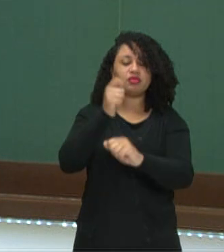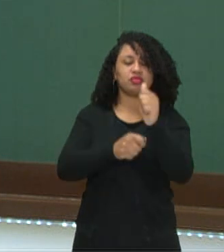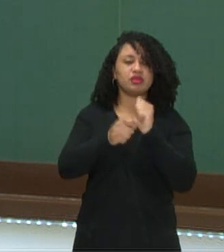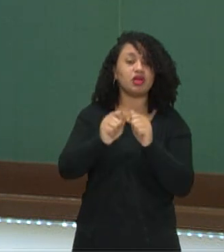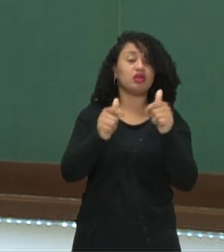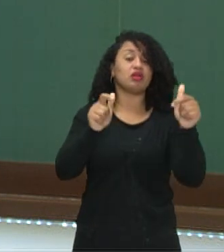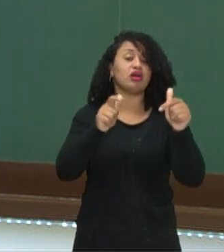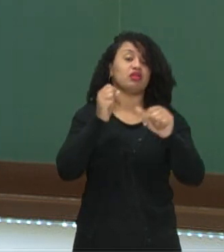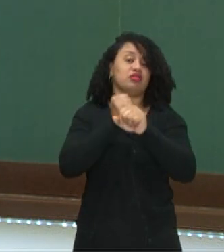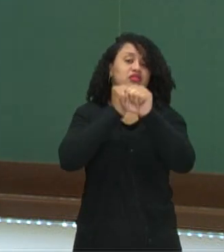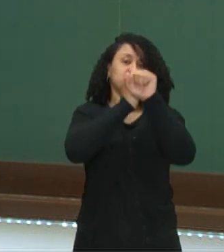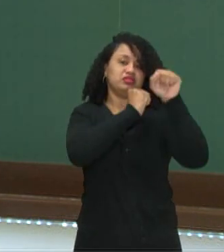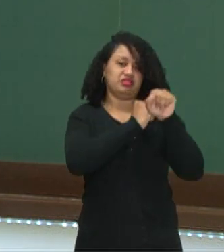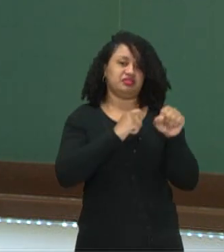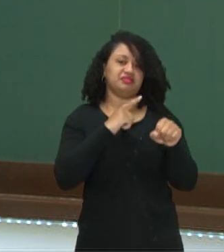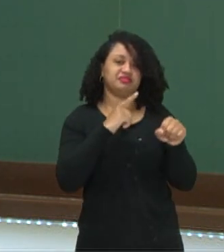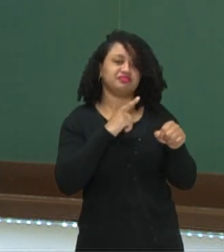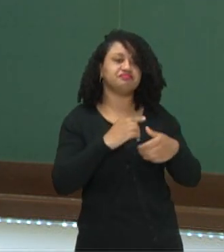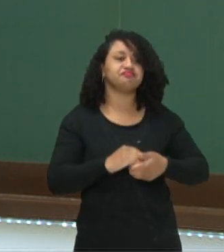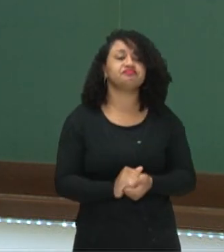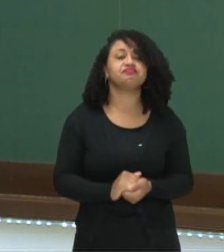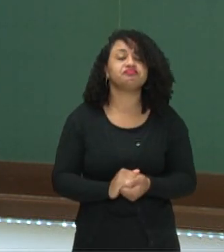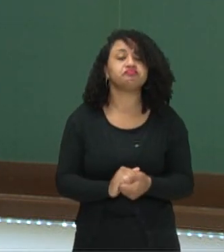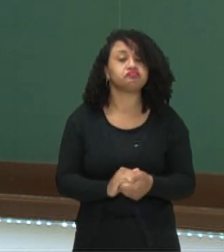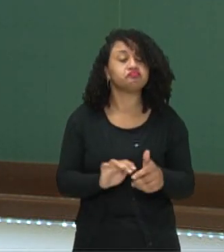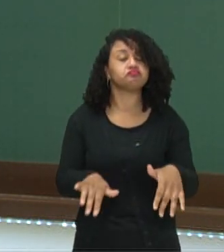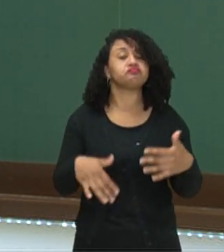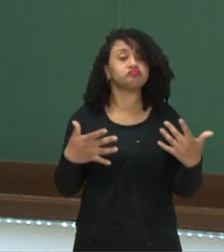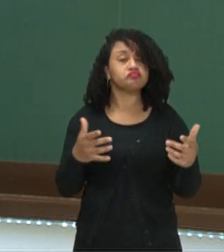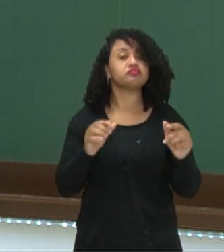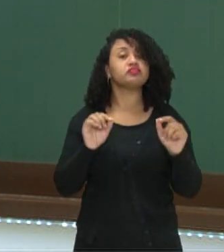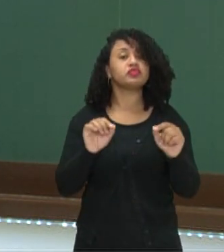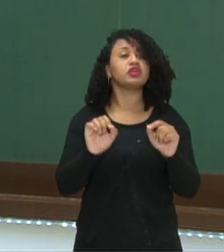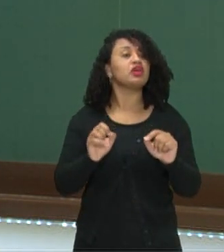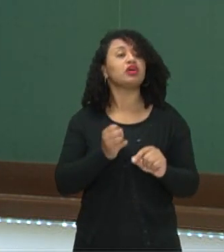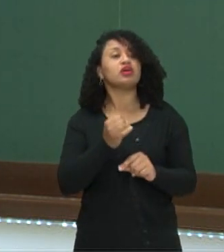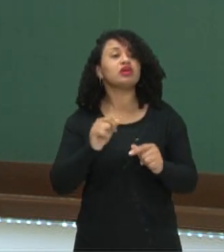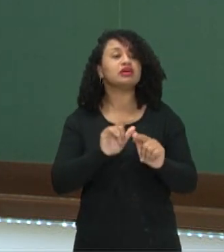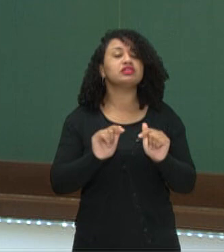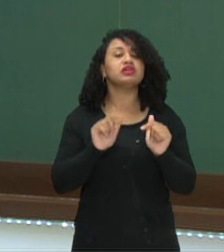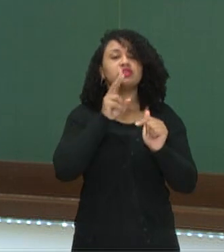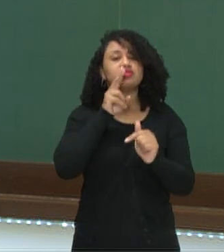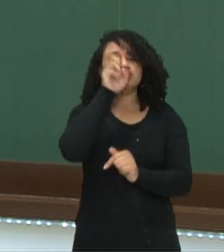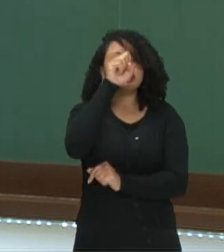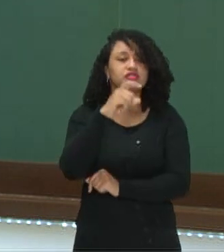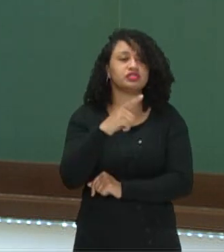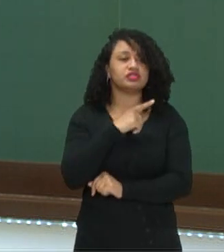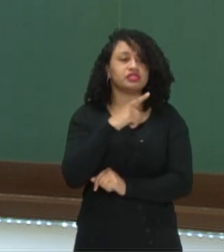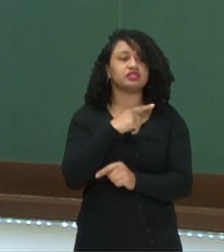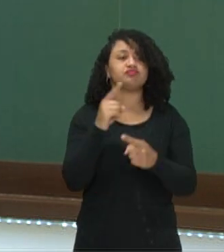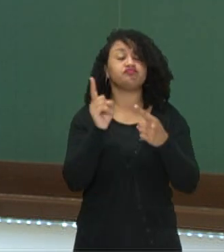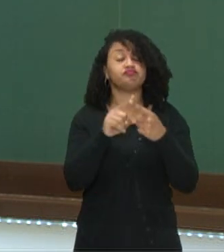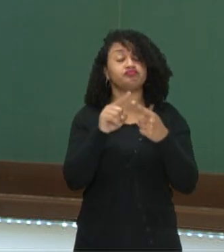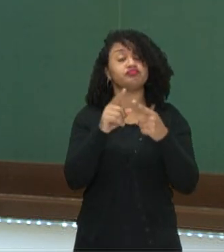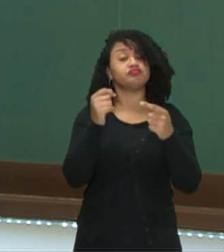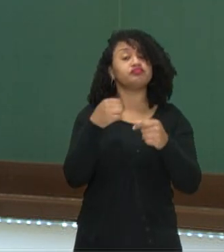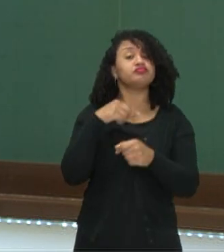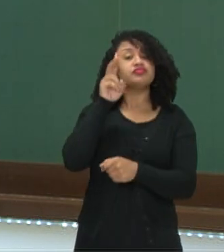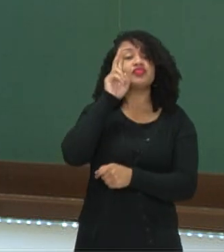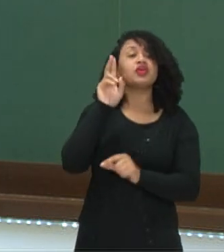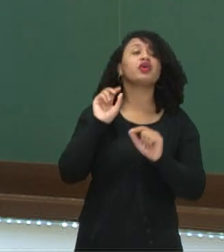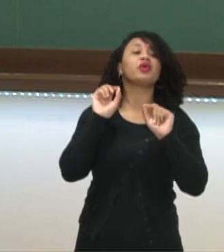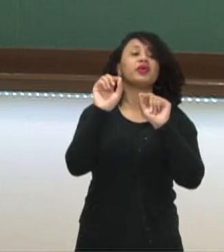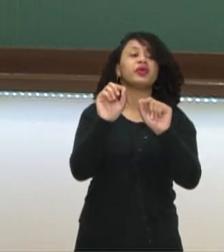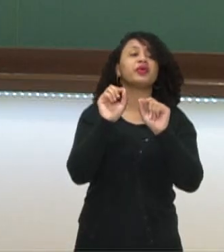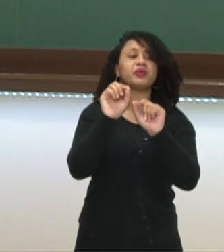em algumas obras aí. Ok, meus queridos? Pois bem, quais são as forças envolvidas? A primeira delas que a gente tem que lembrar é sempre